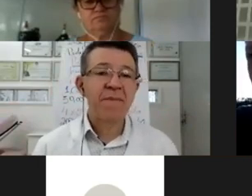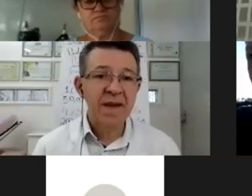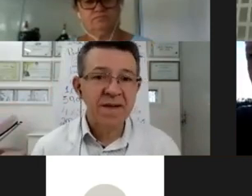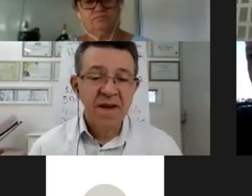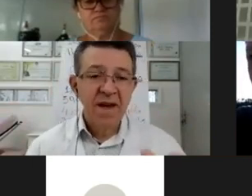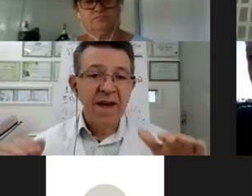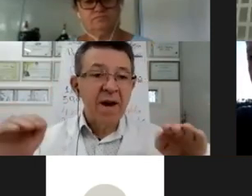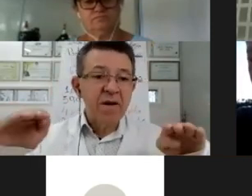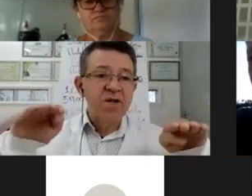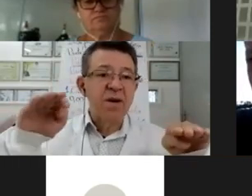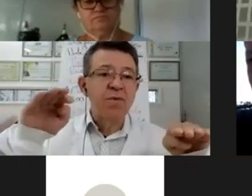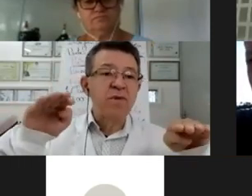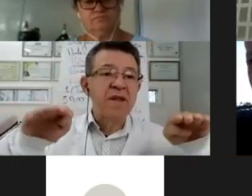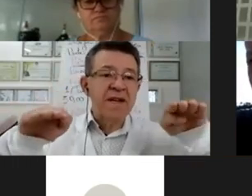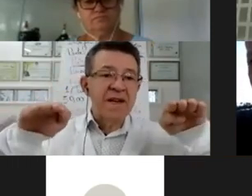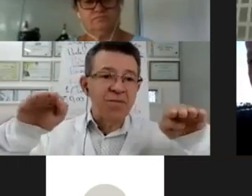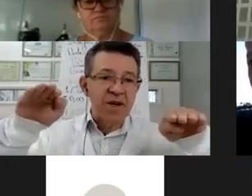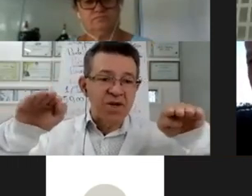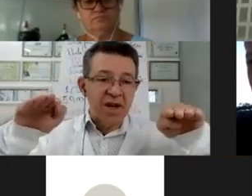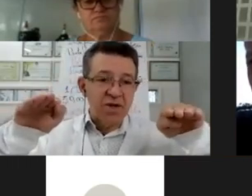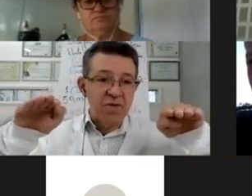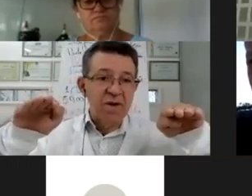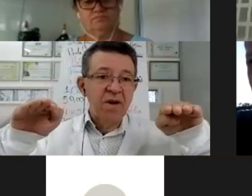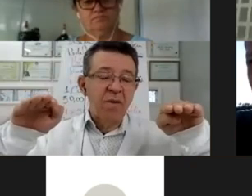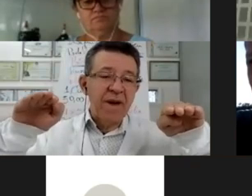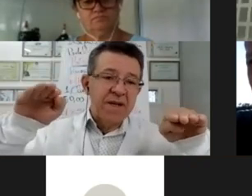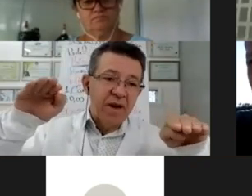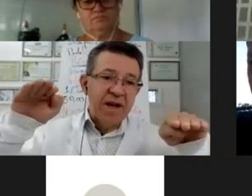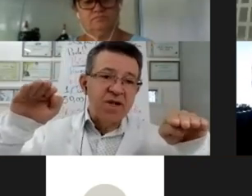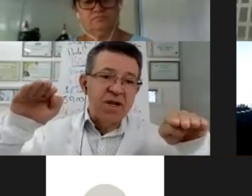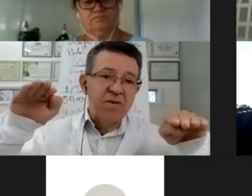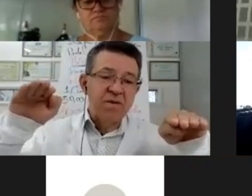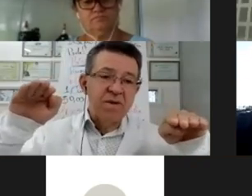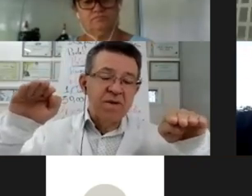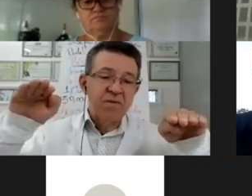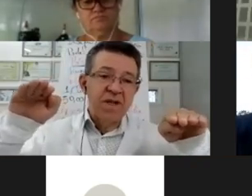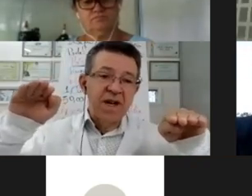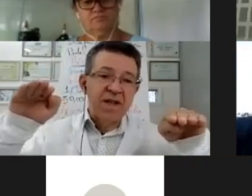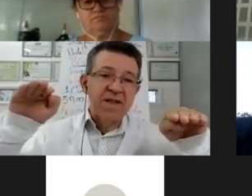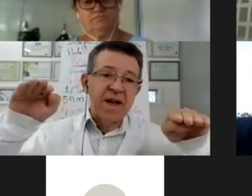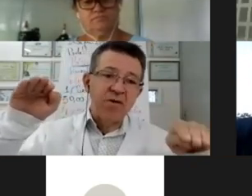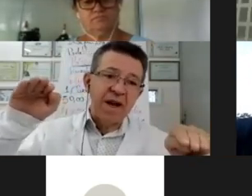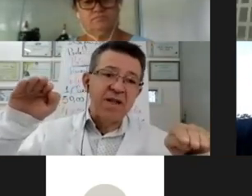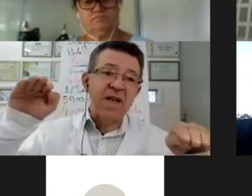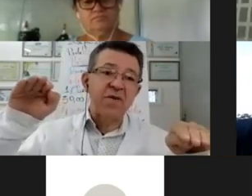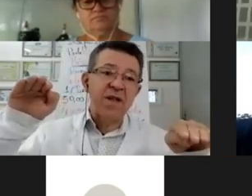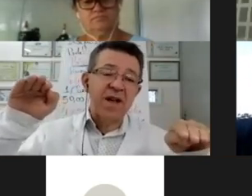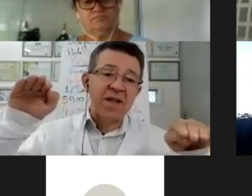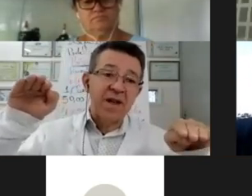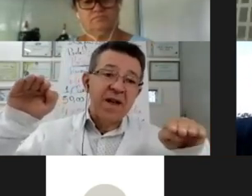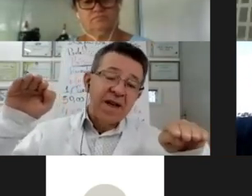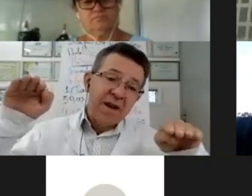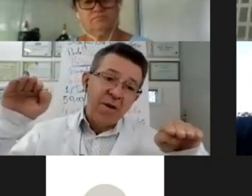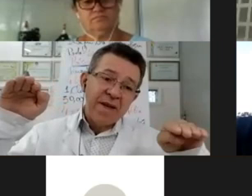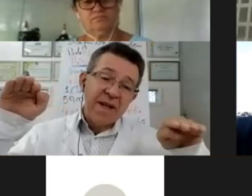Aí começa, aí é o que eu chamo do desequilíbrio energético. Começa a dar um recadinho, não adianta. Dá outro recadinho, não